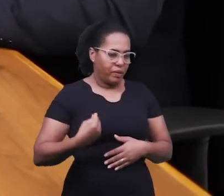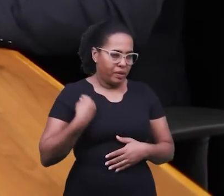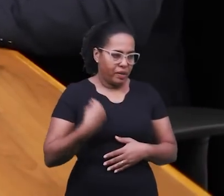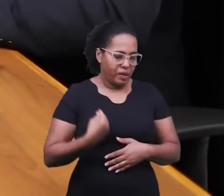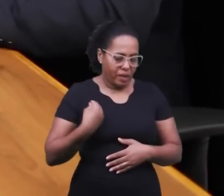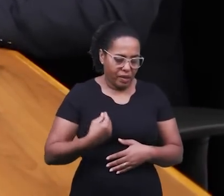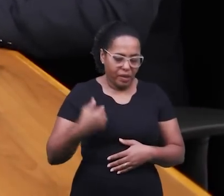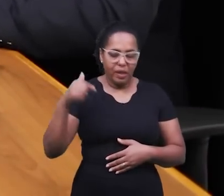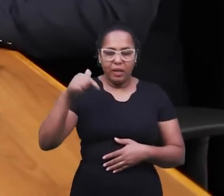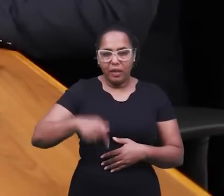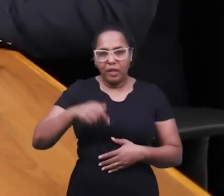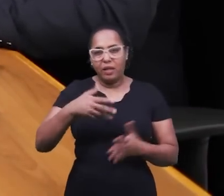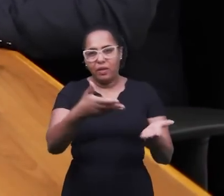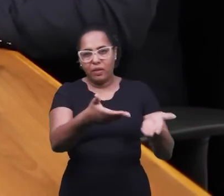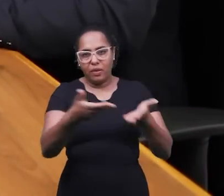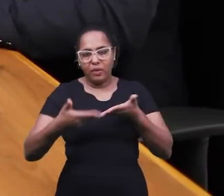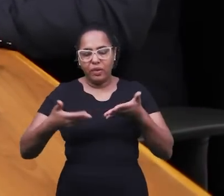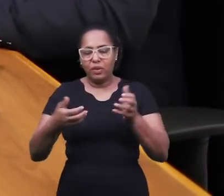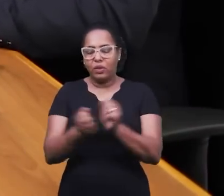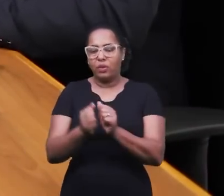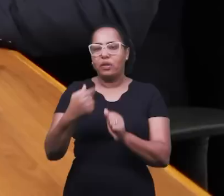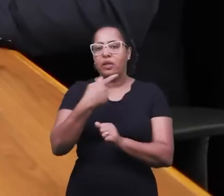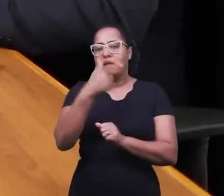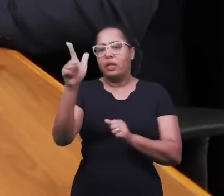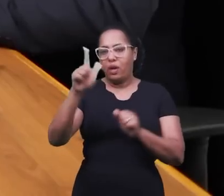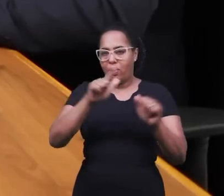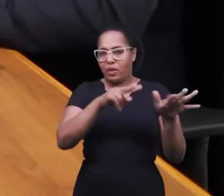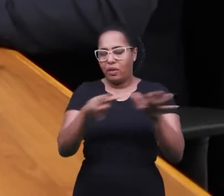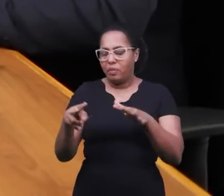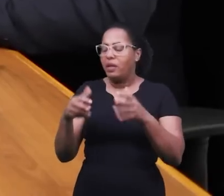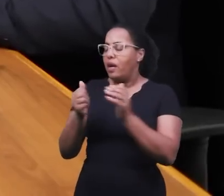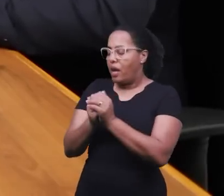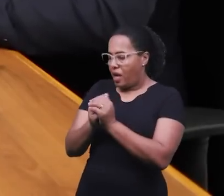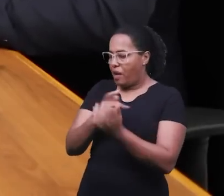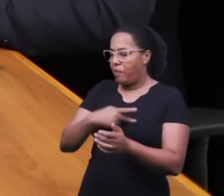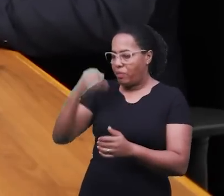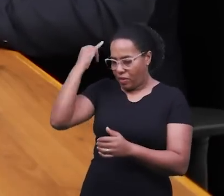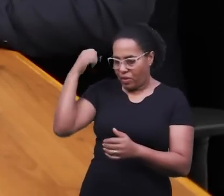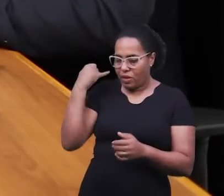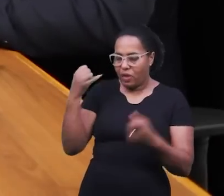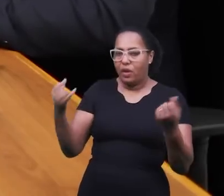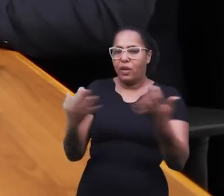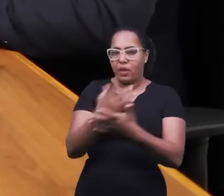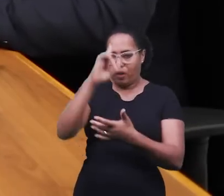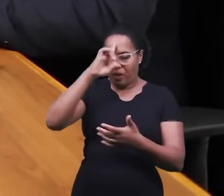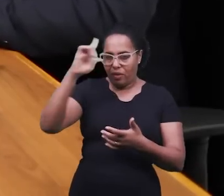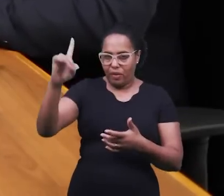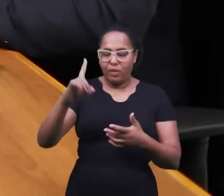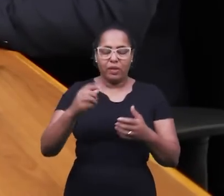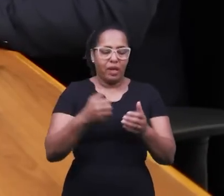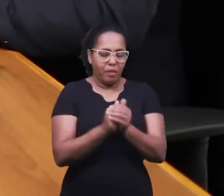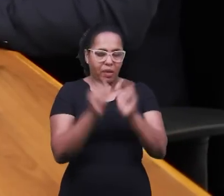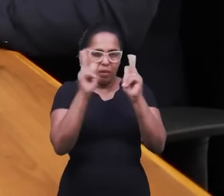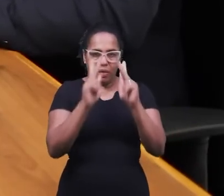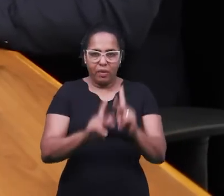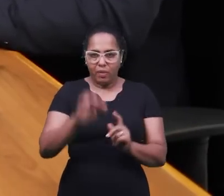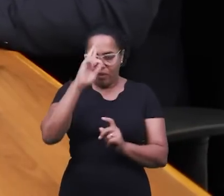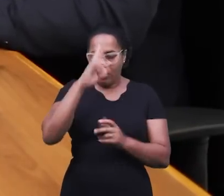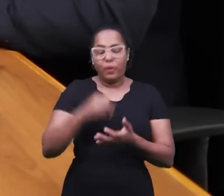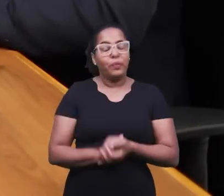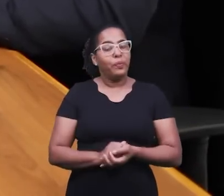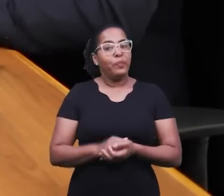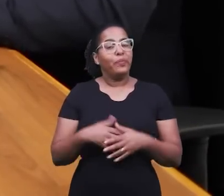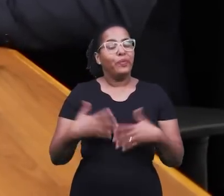no seu exemplo, né? Se você soubesse exatamente, você já ficaria mais tranquilo. Isso. Né? Não ficaria tão preocupado. E é